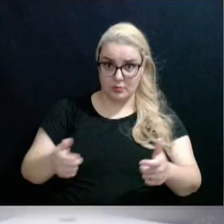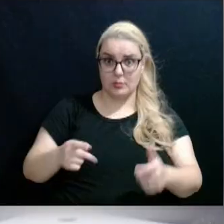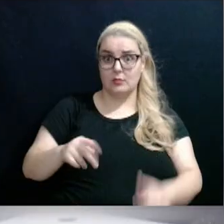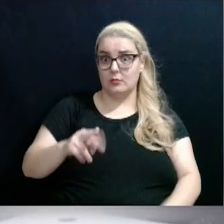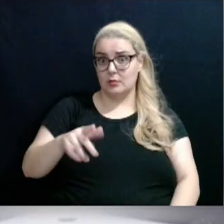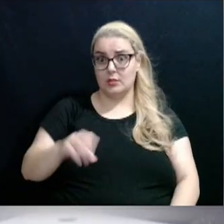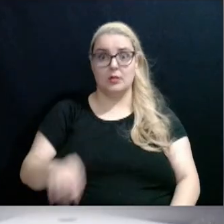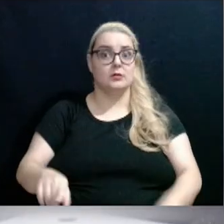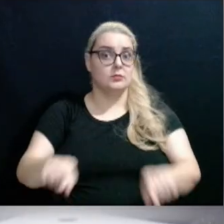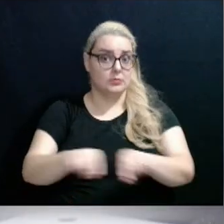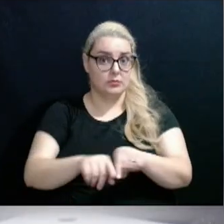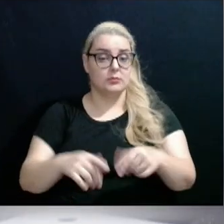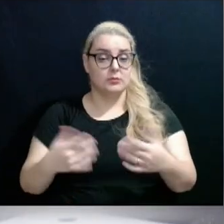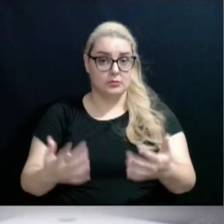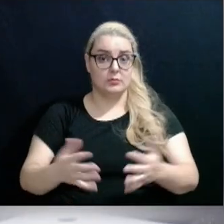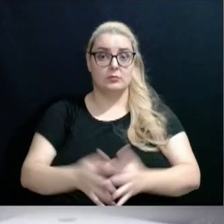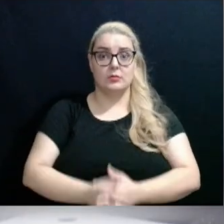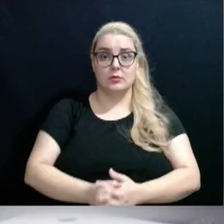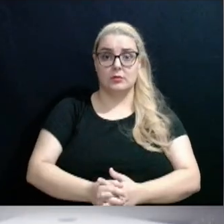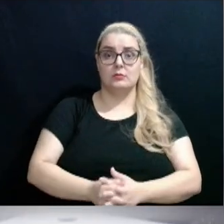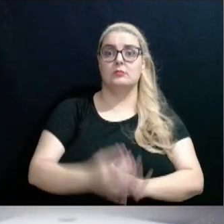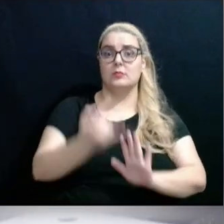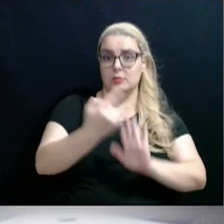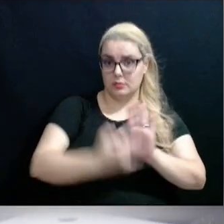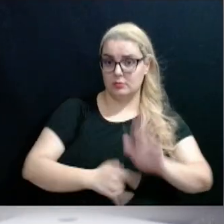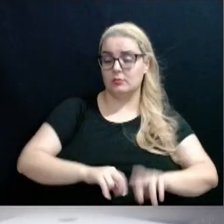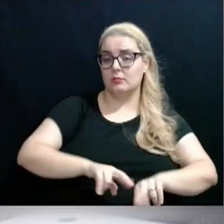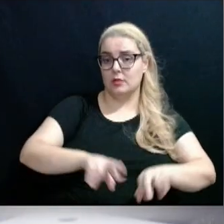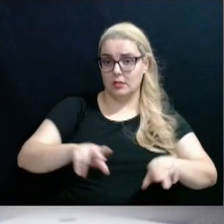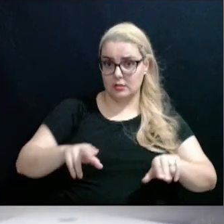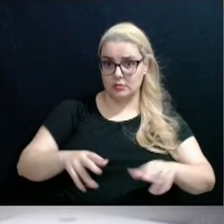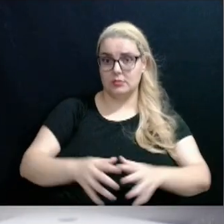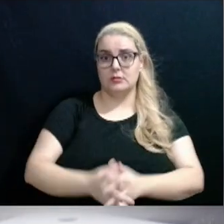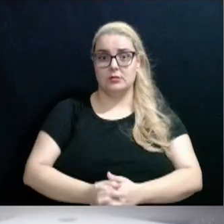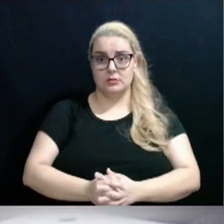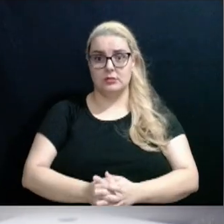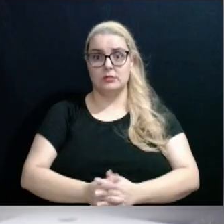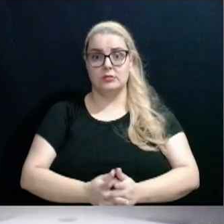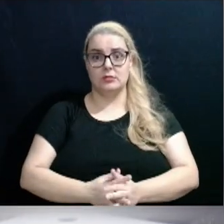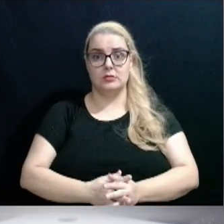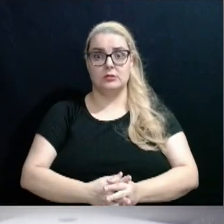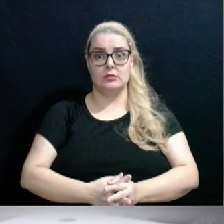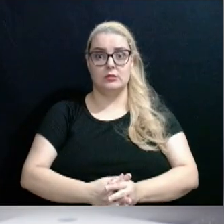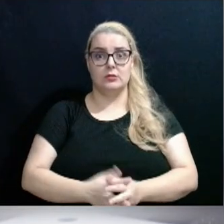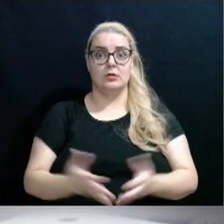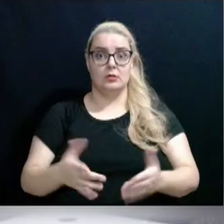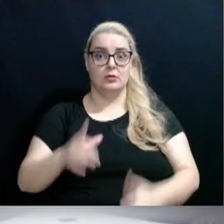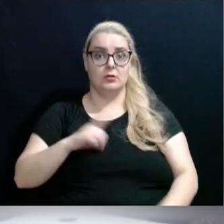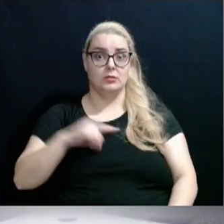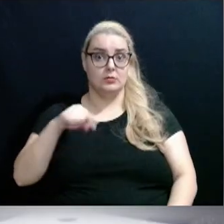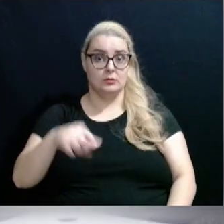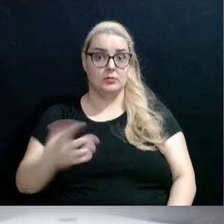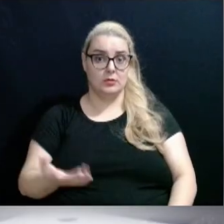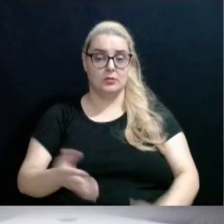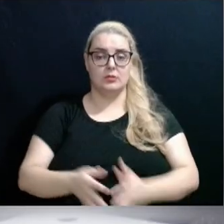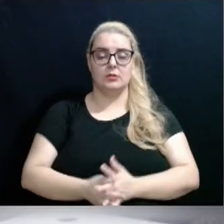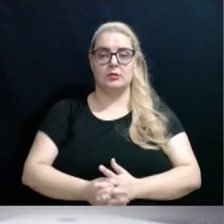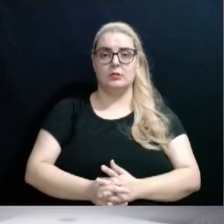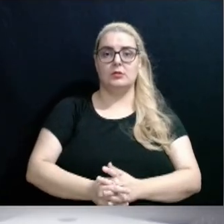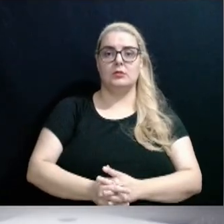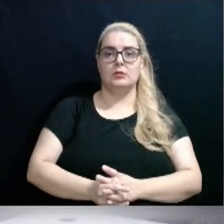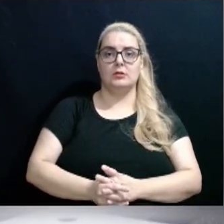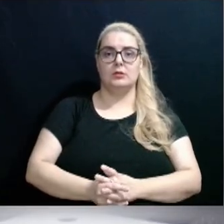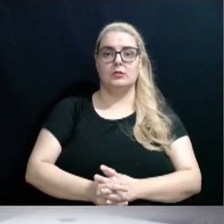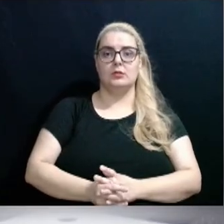Também a documentação, né? Hoje nós temos lá, dentro do centro